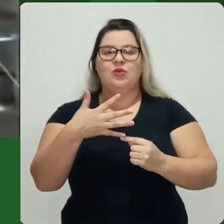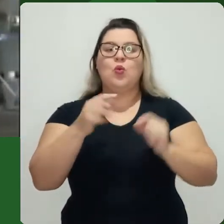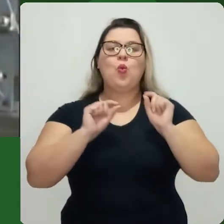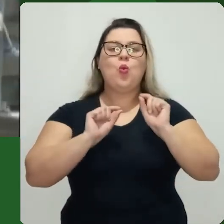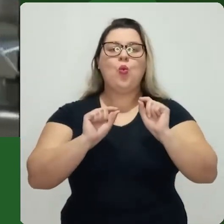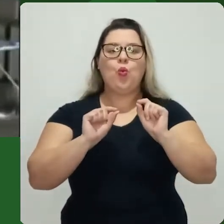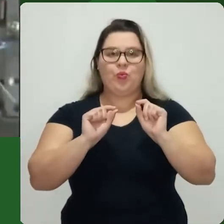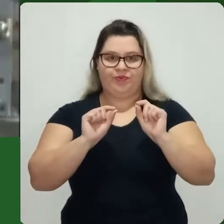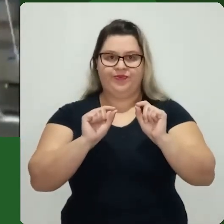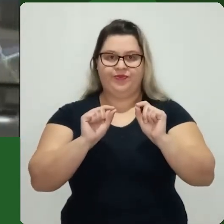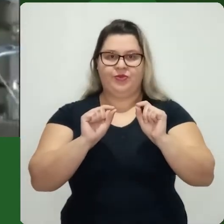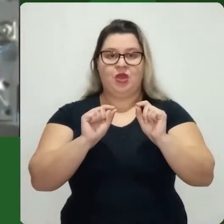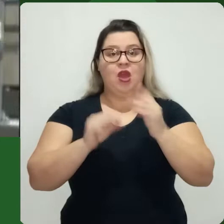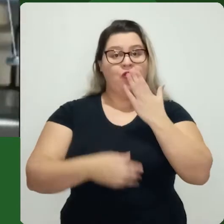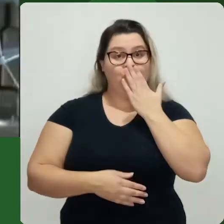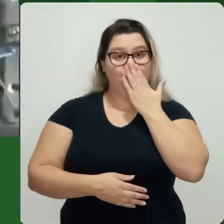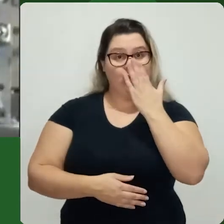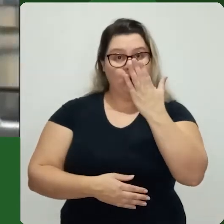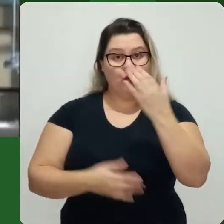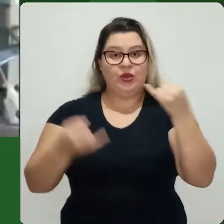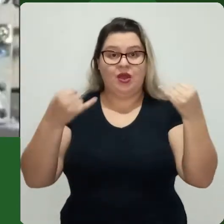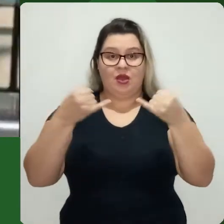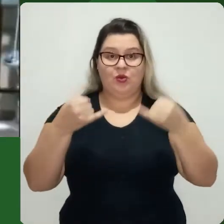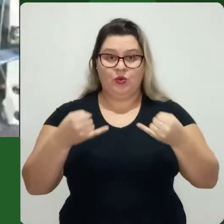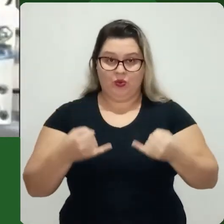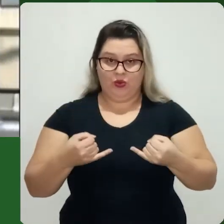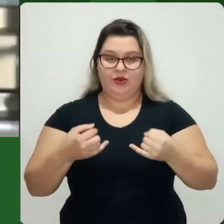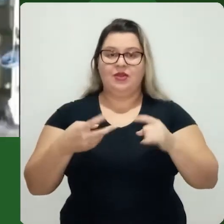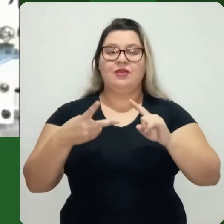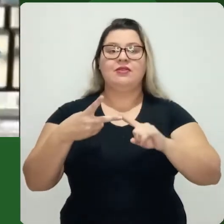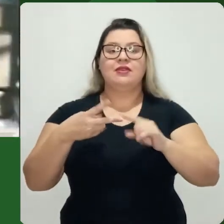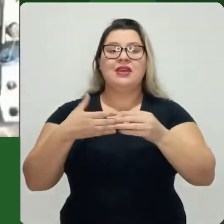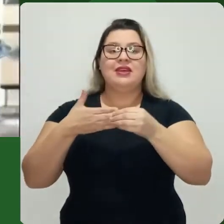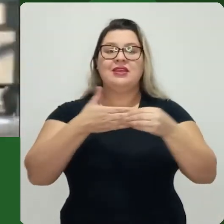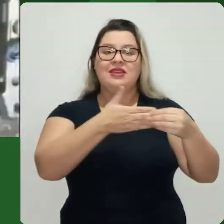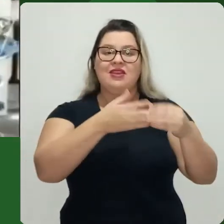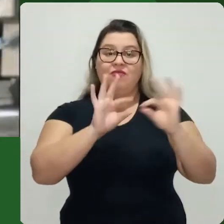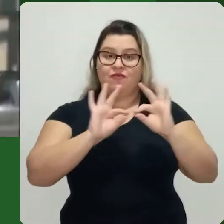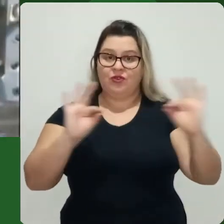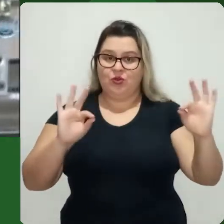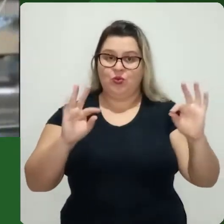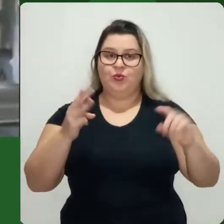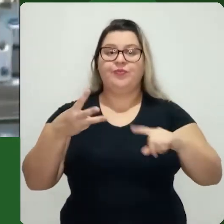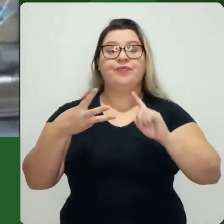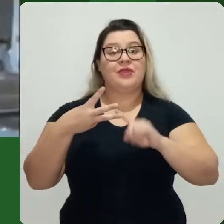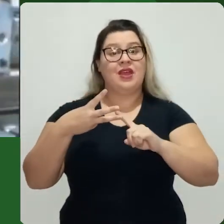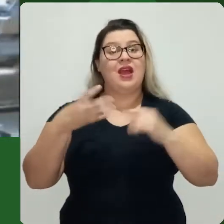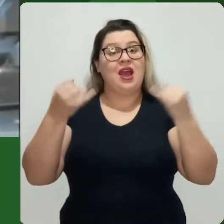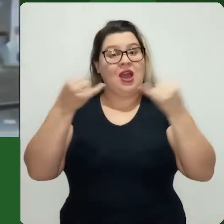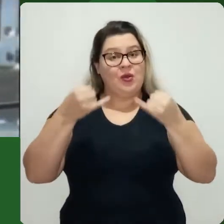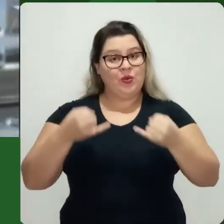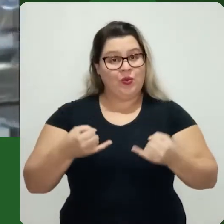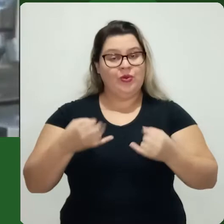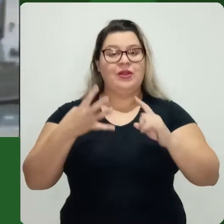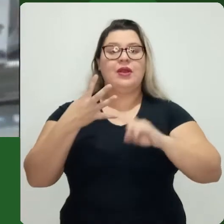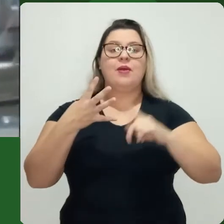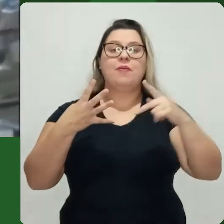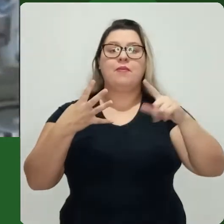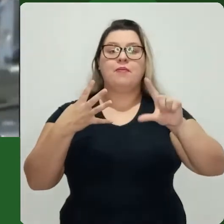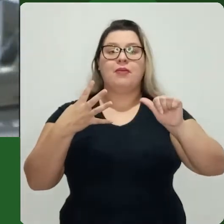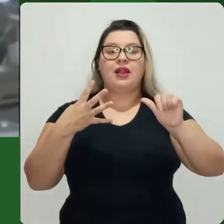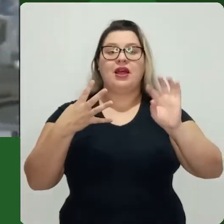elementos, podemos citar as fronturas de agulhas, os guia-fios, as agulhas,